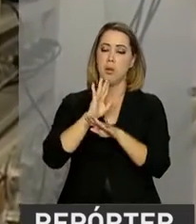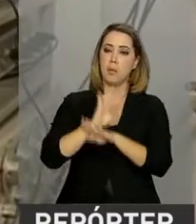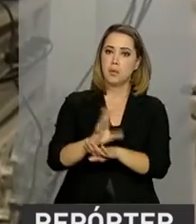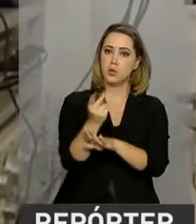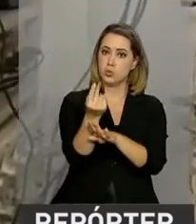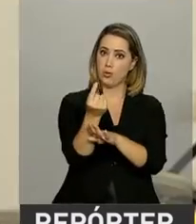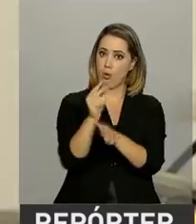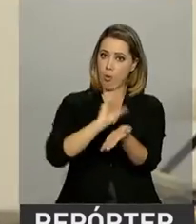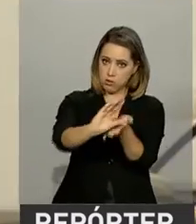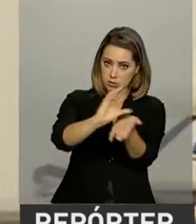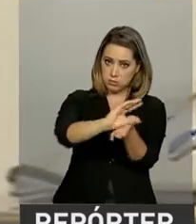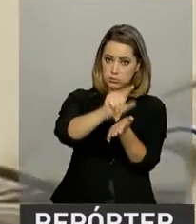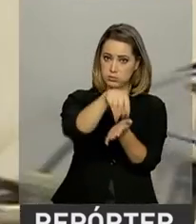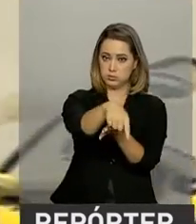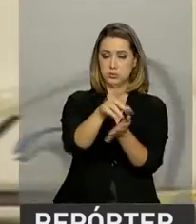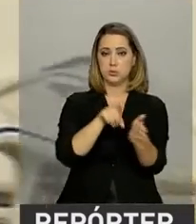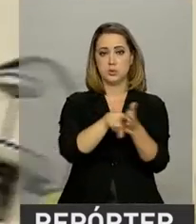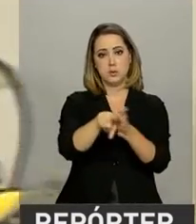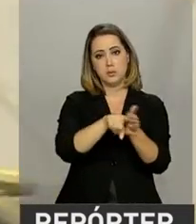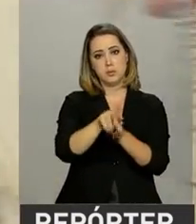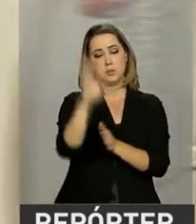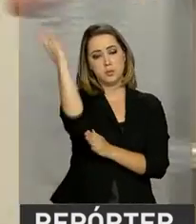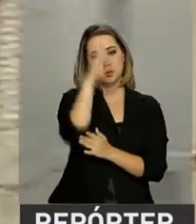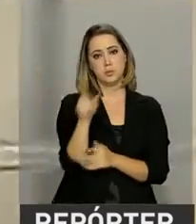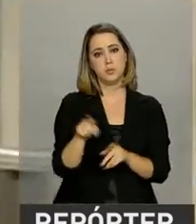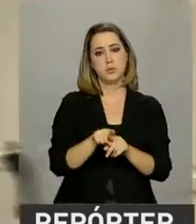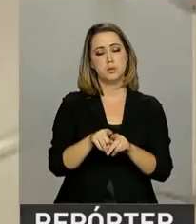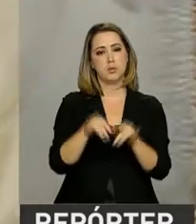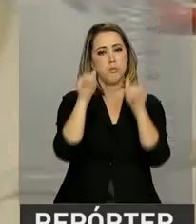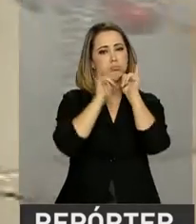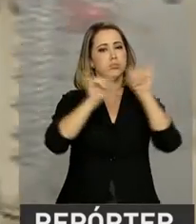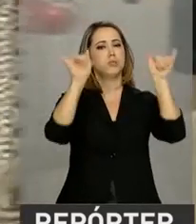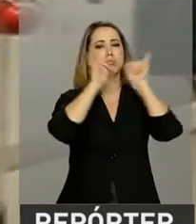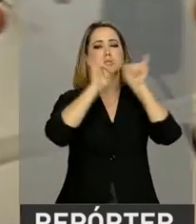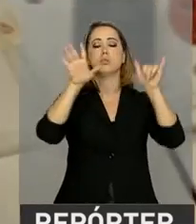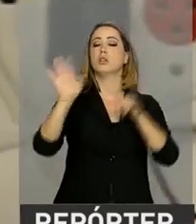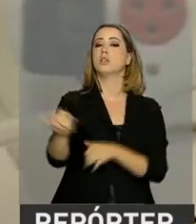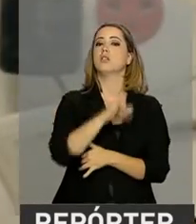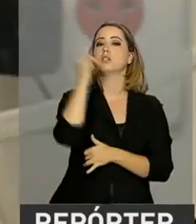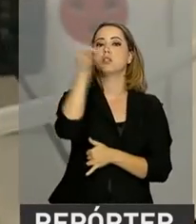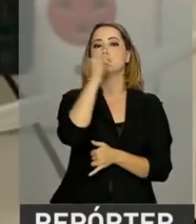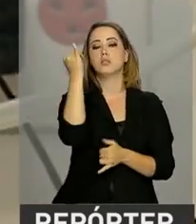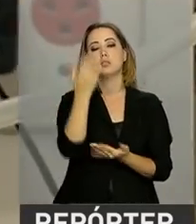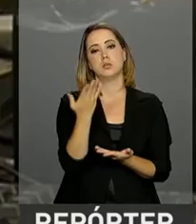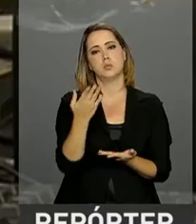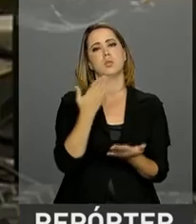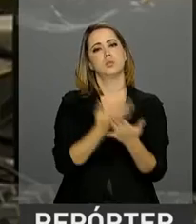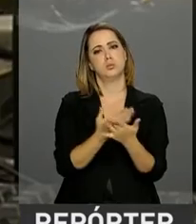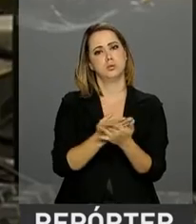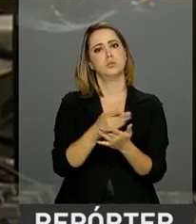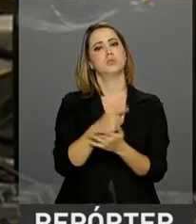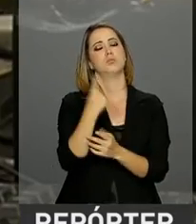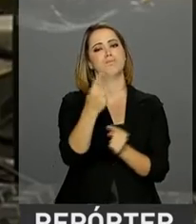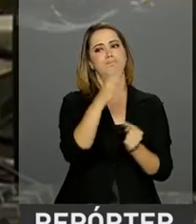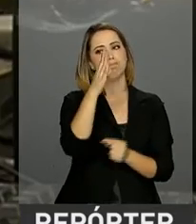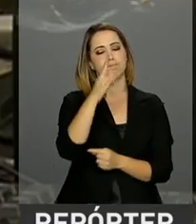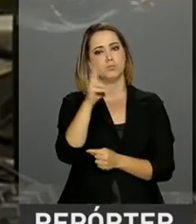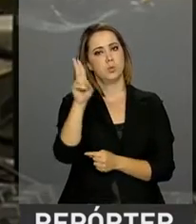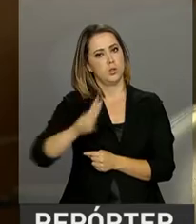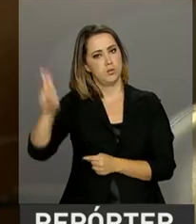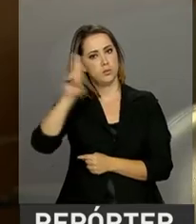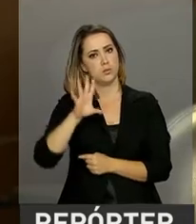pesquisa nacional e aumentar a divulgação da importância dos estudos das universidades para toda a